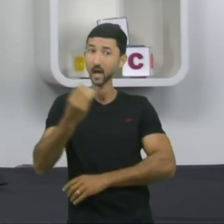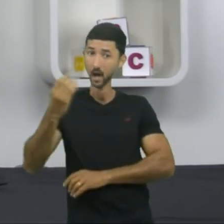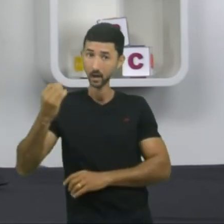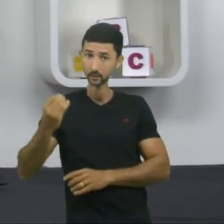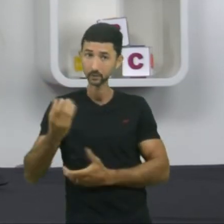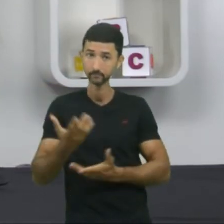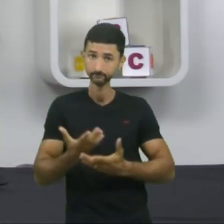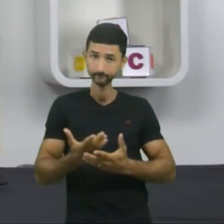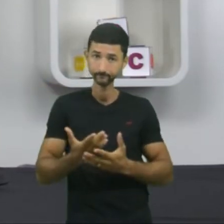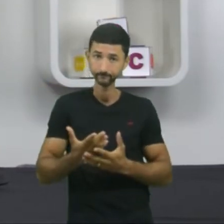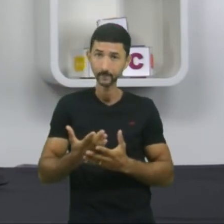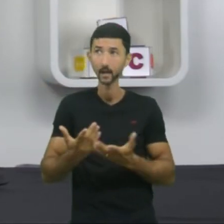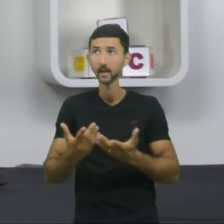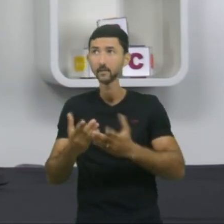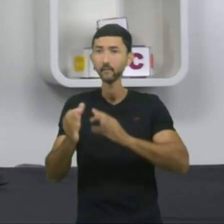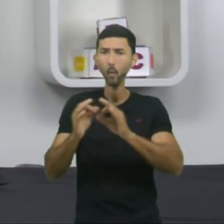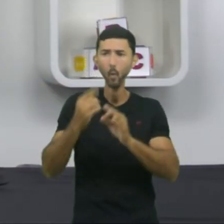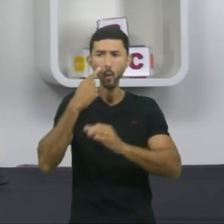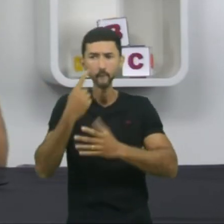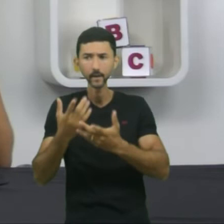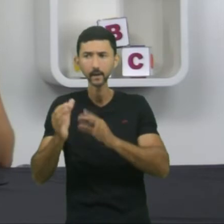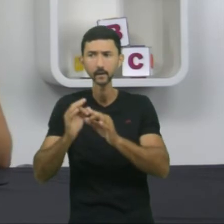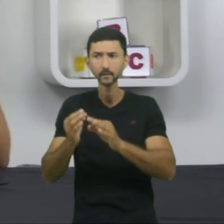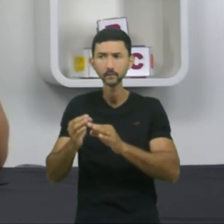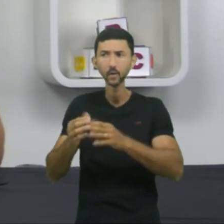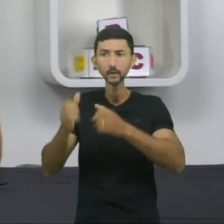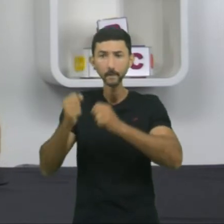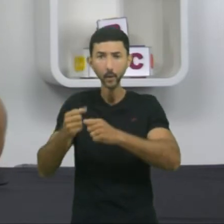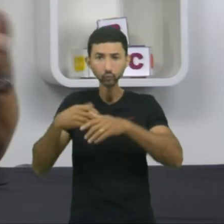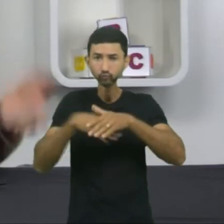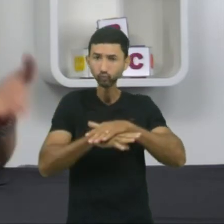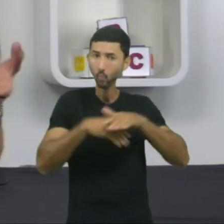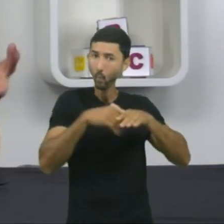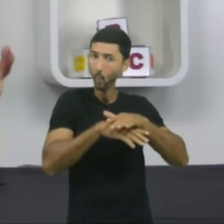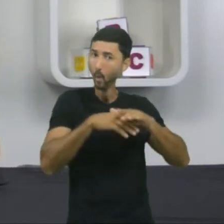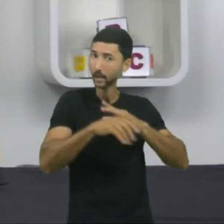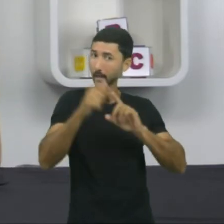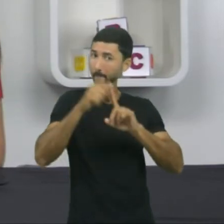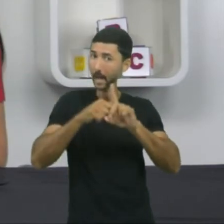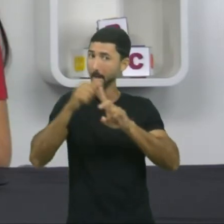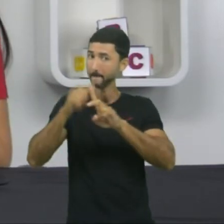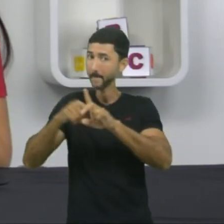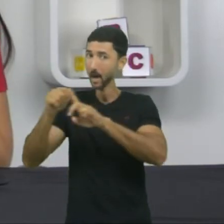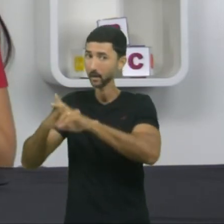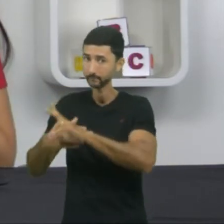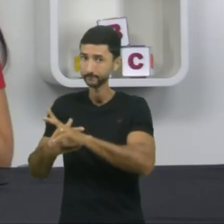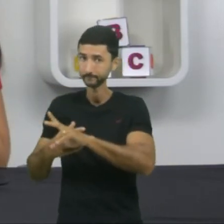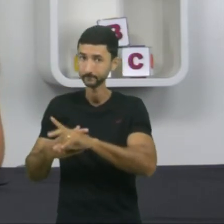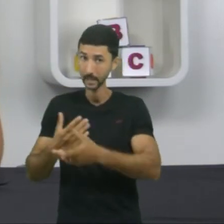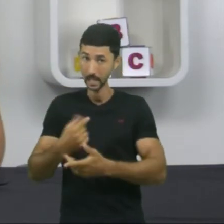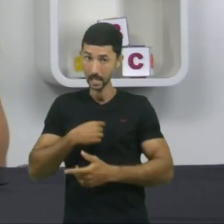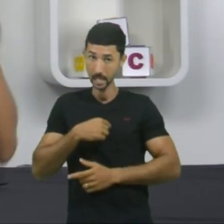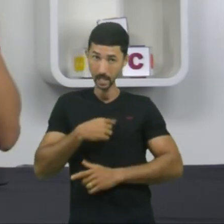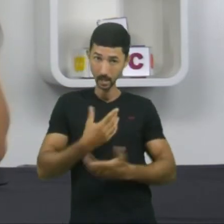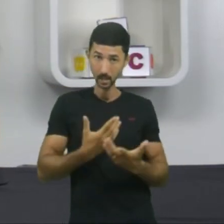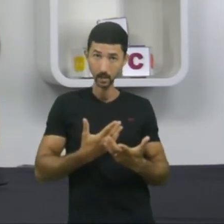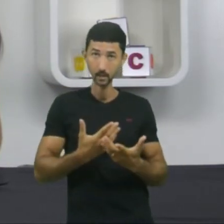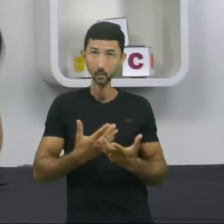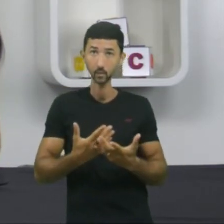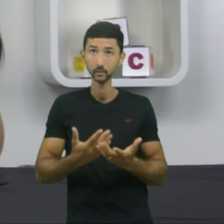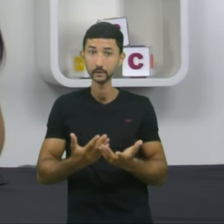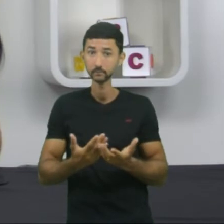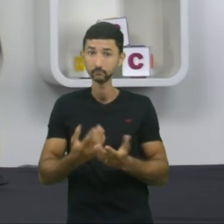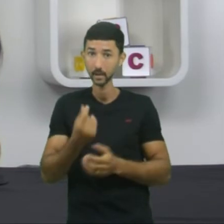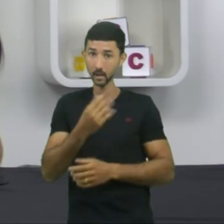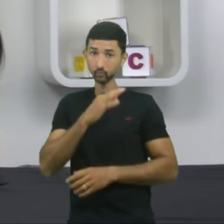viagem. E aí eu vou verificar quanto eu posso guardar mensalmente. Isso porque no meu caso, eu recebo